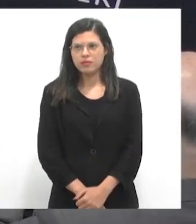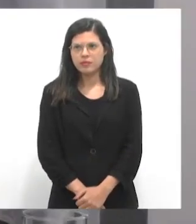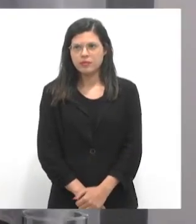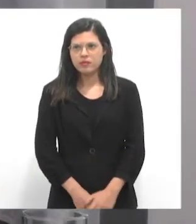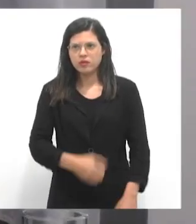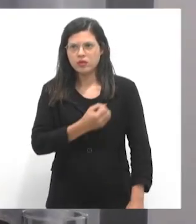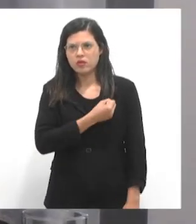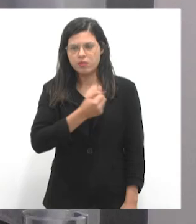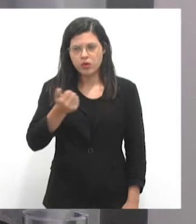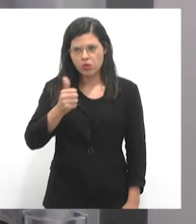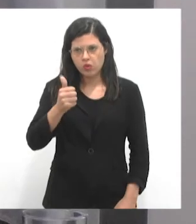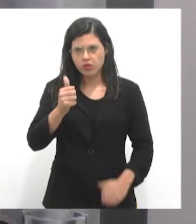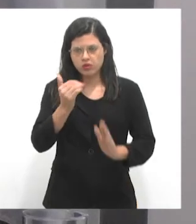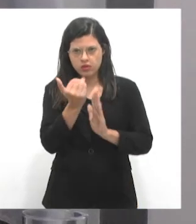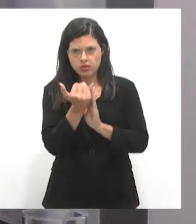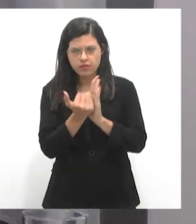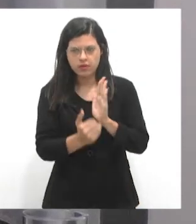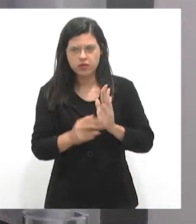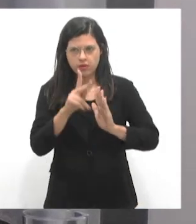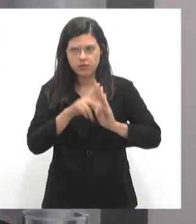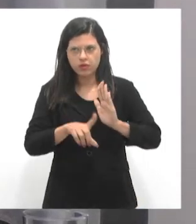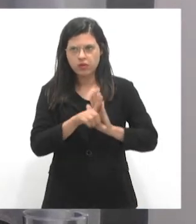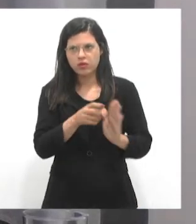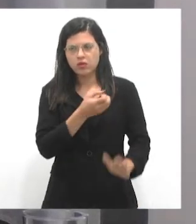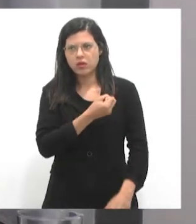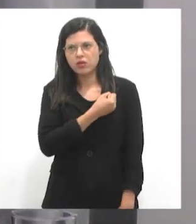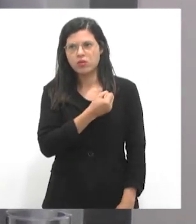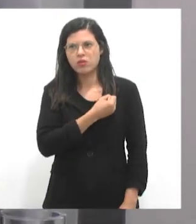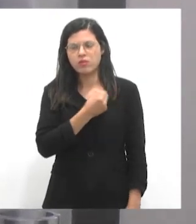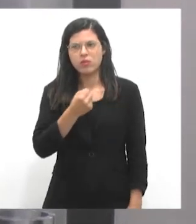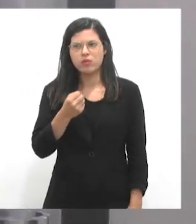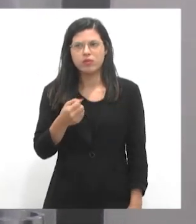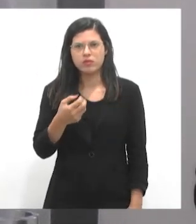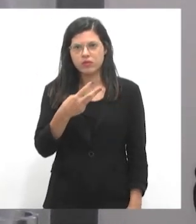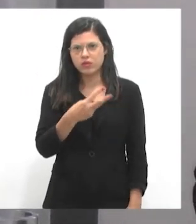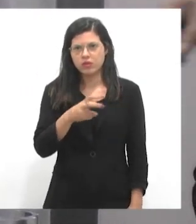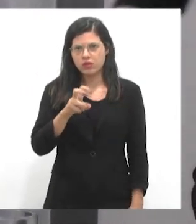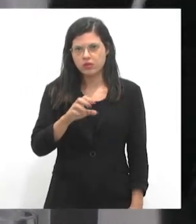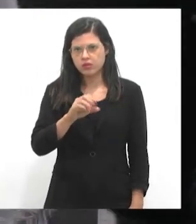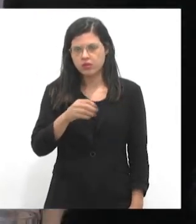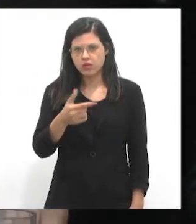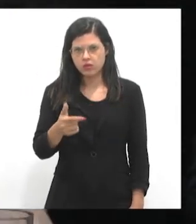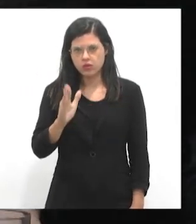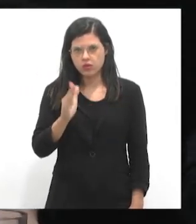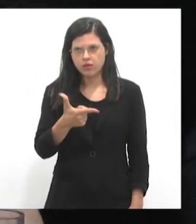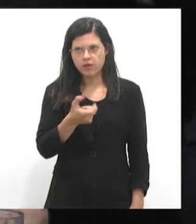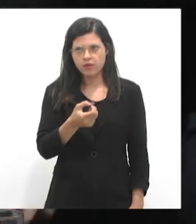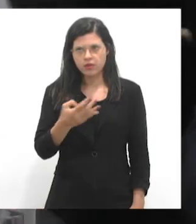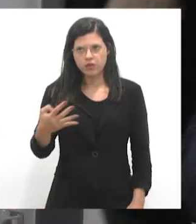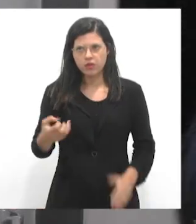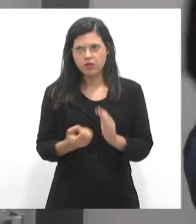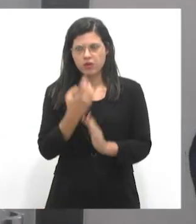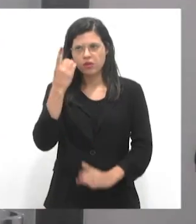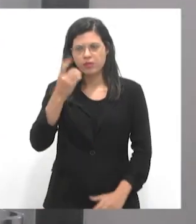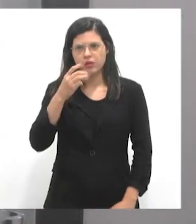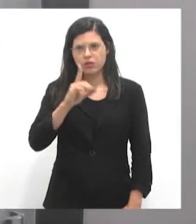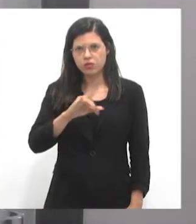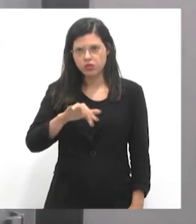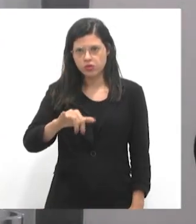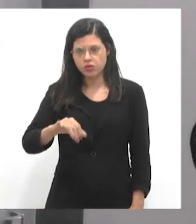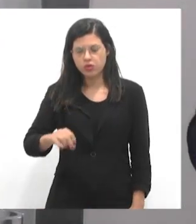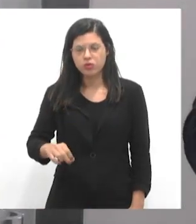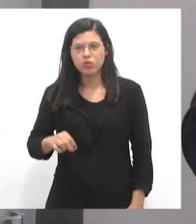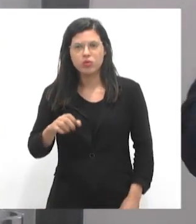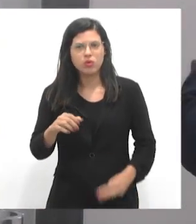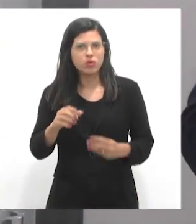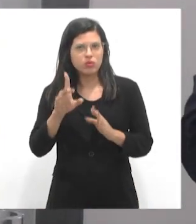Item 11 da pauta. Projeto de lei número 3502 de 2024, de autoria do deputado Marcelo Dino, que